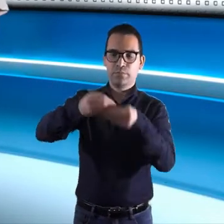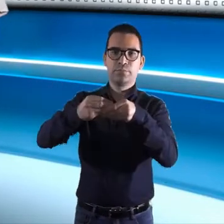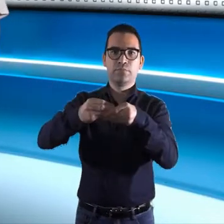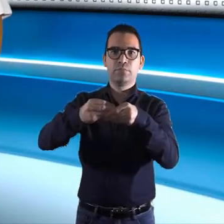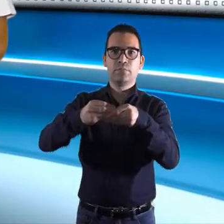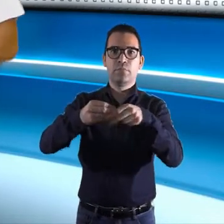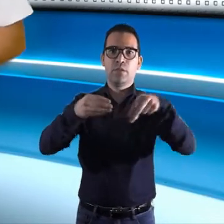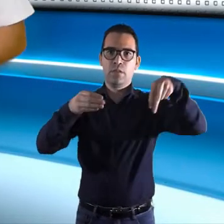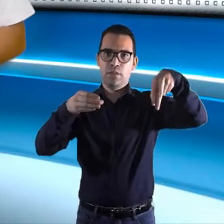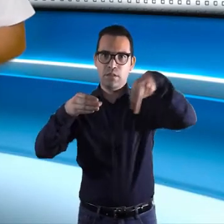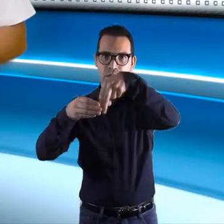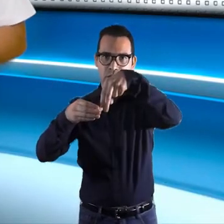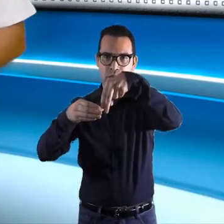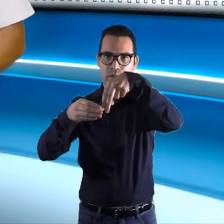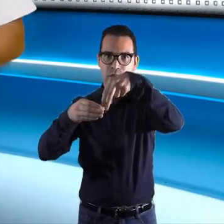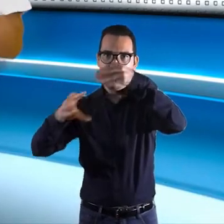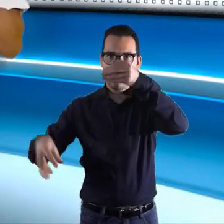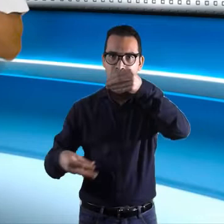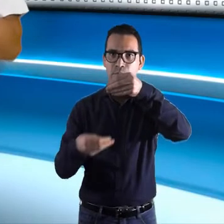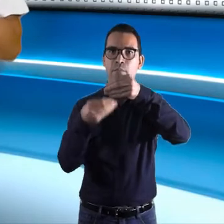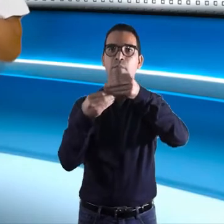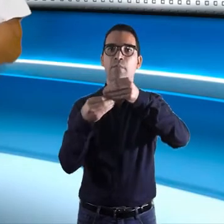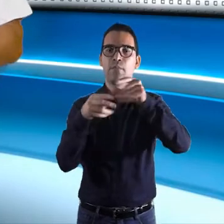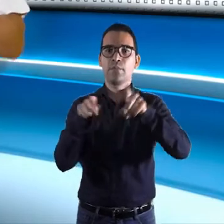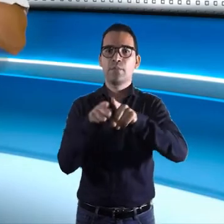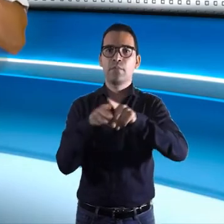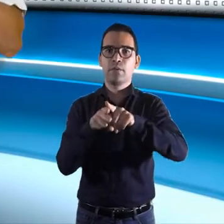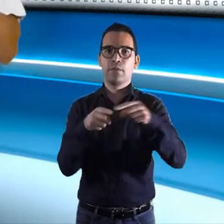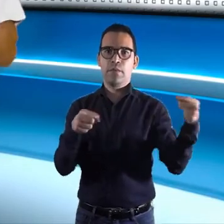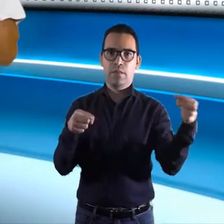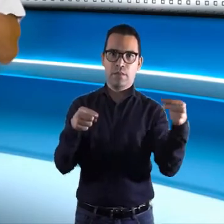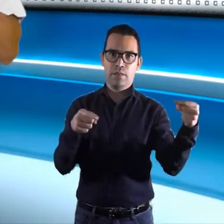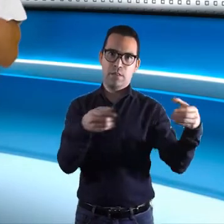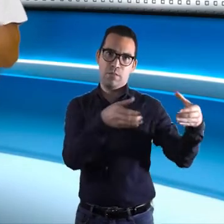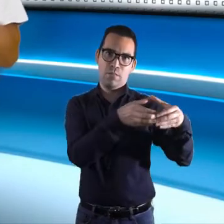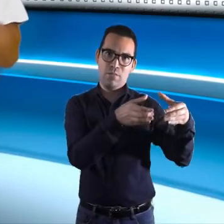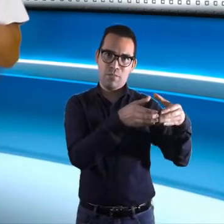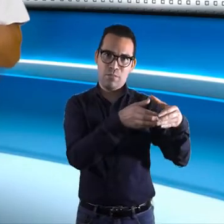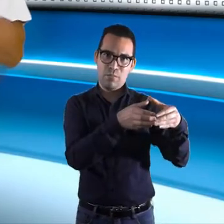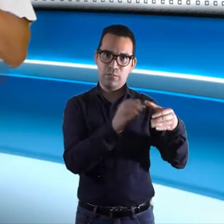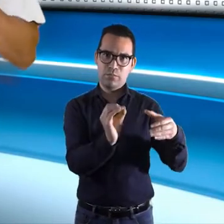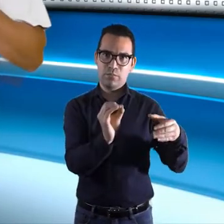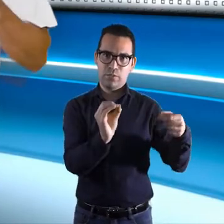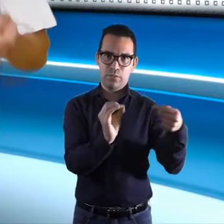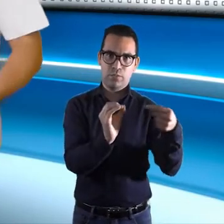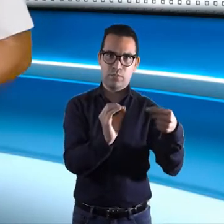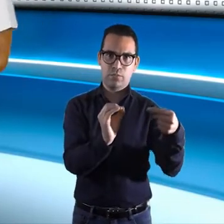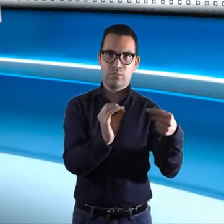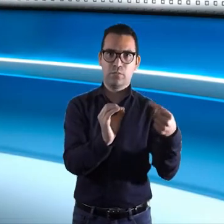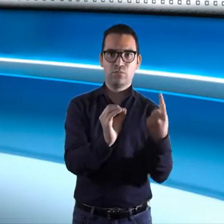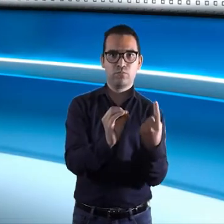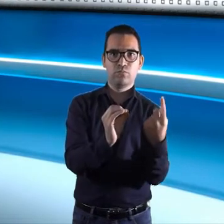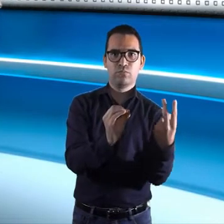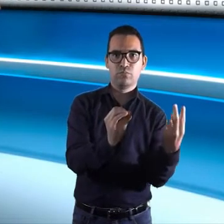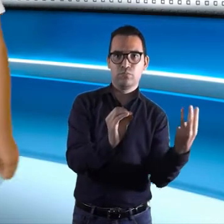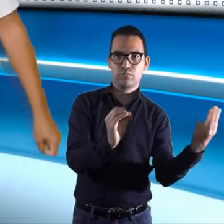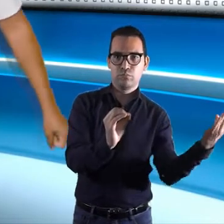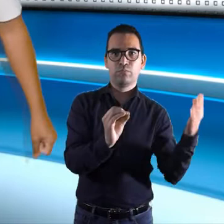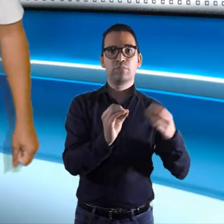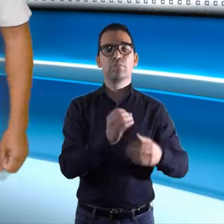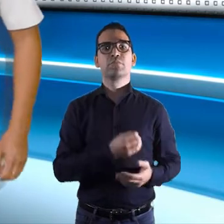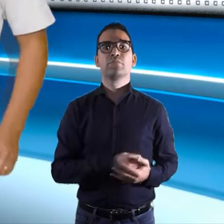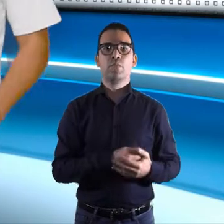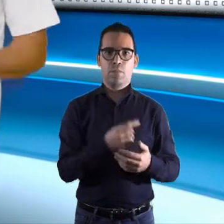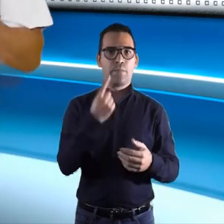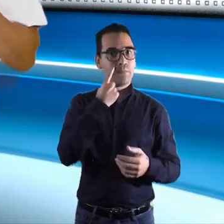números negativos. E por que eu disse números positivos? Olha só, vou representar aqui